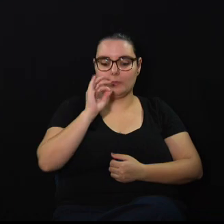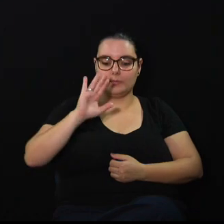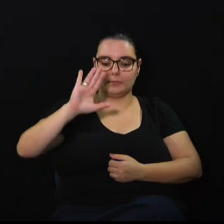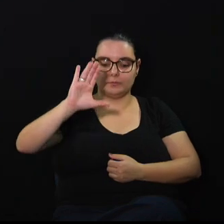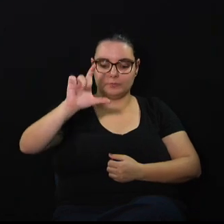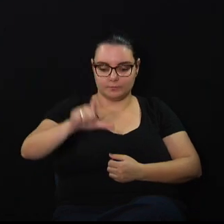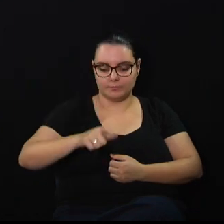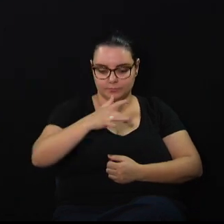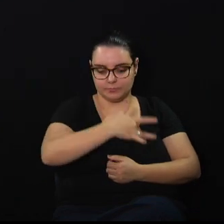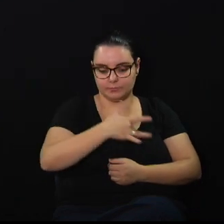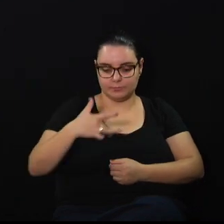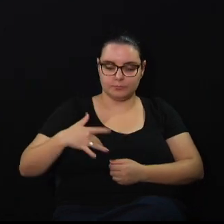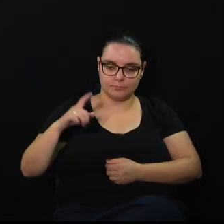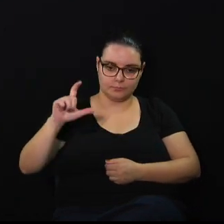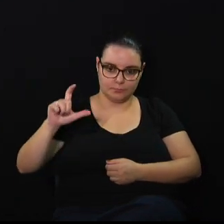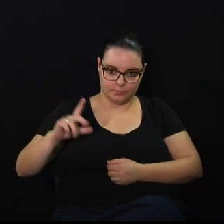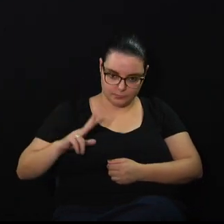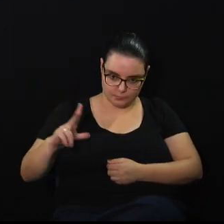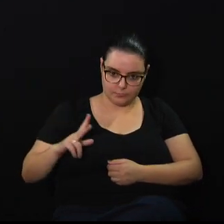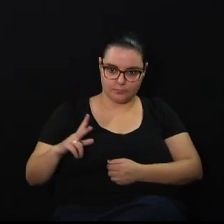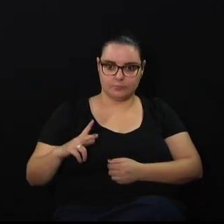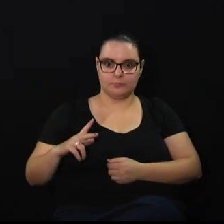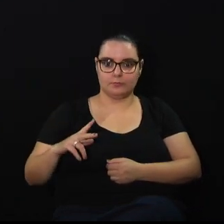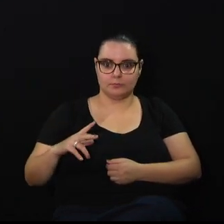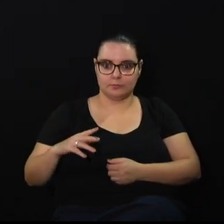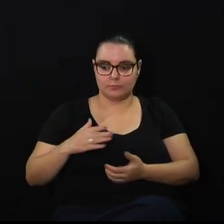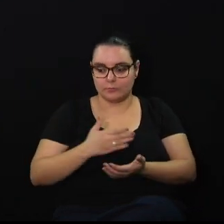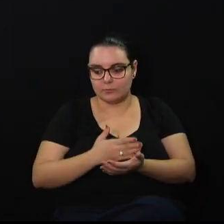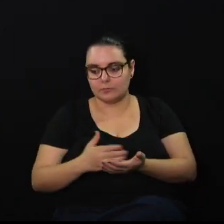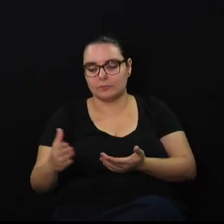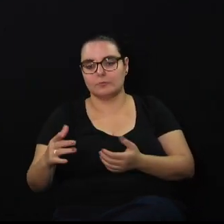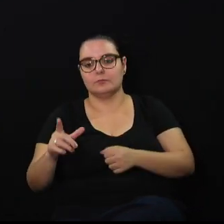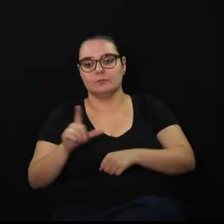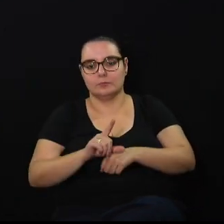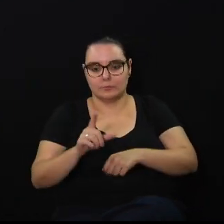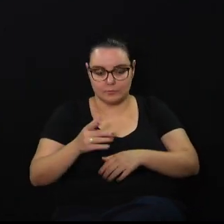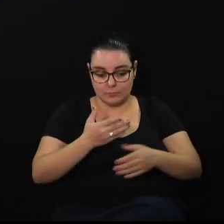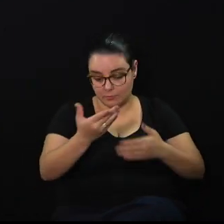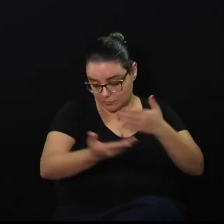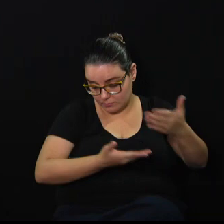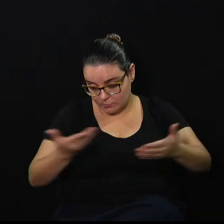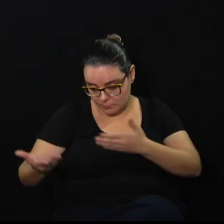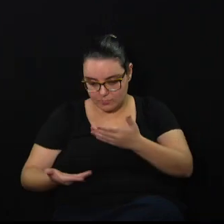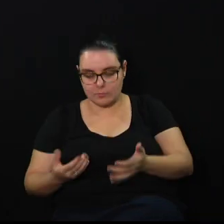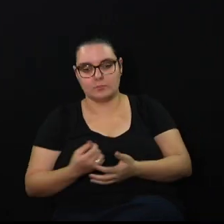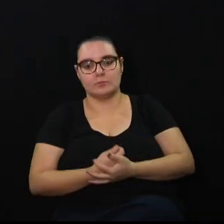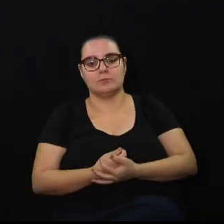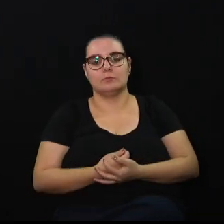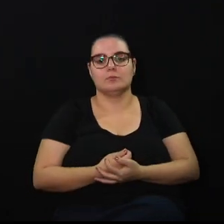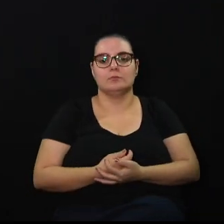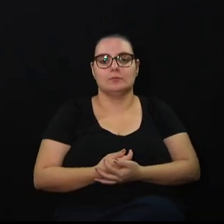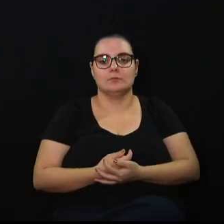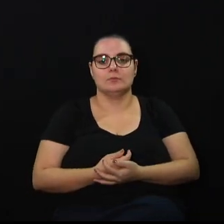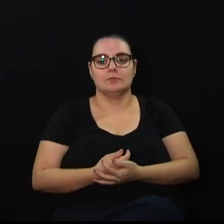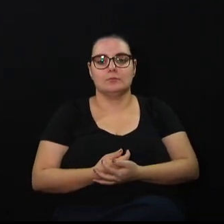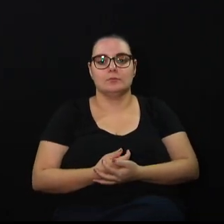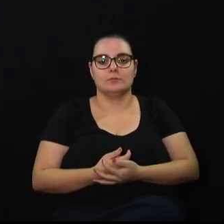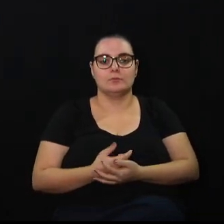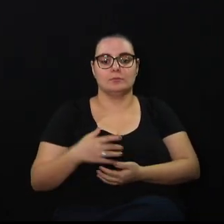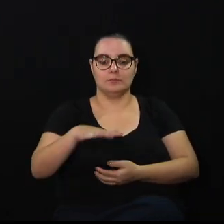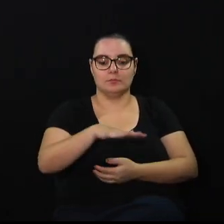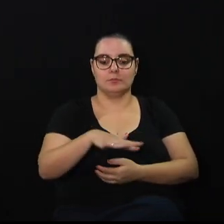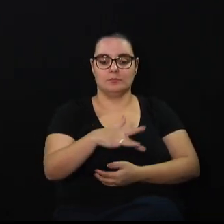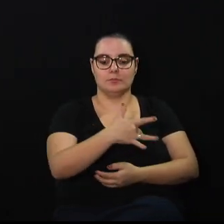entra no mercado ele está sujeito a um controle da agência nacional de saúde ea agência nacional de saúde de